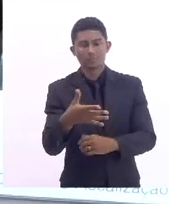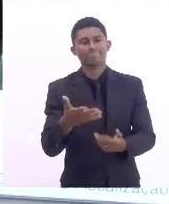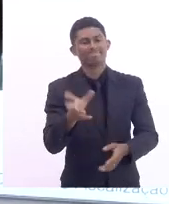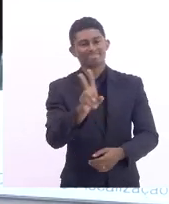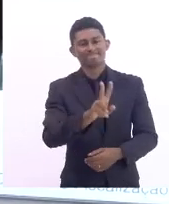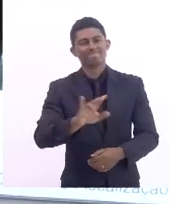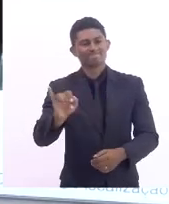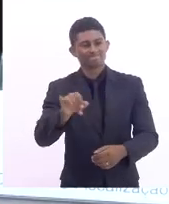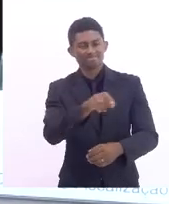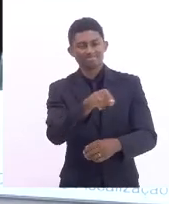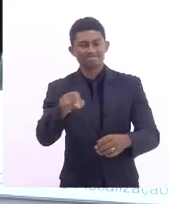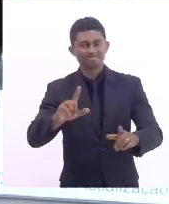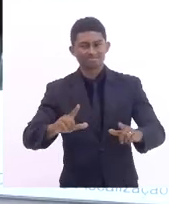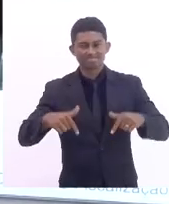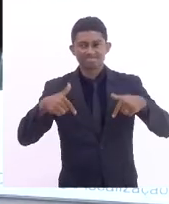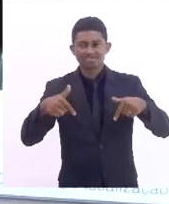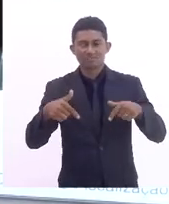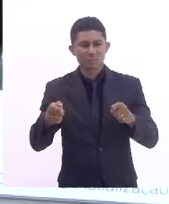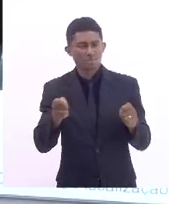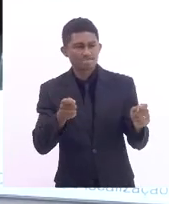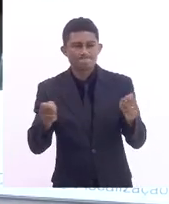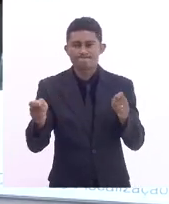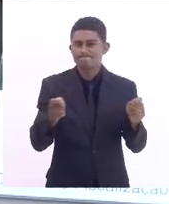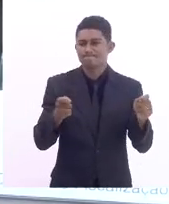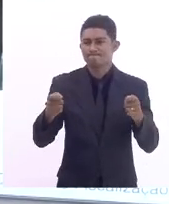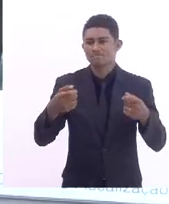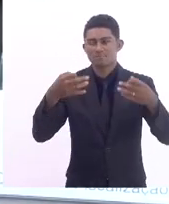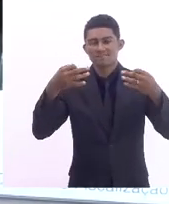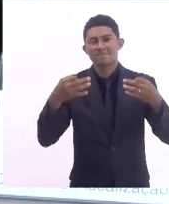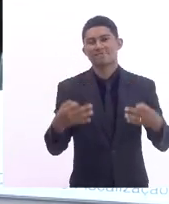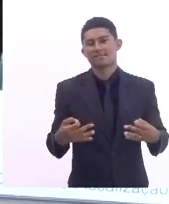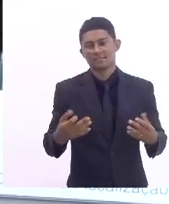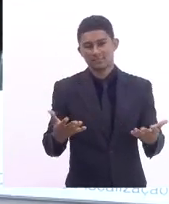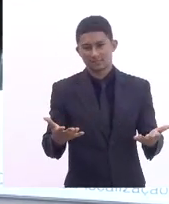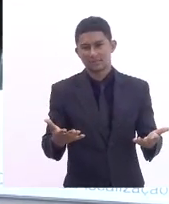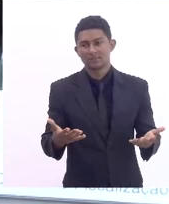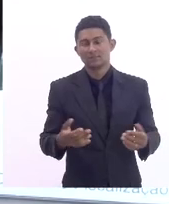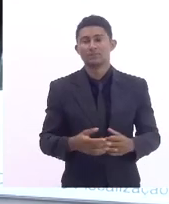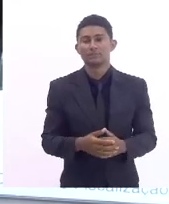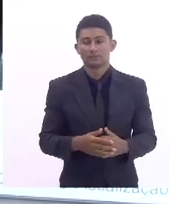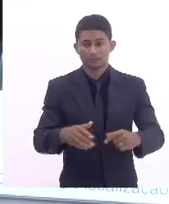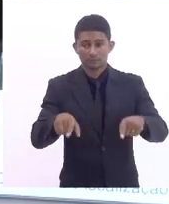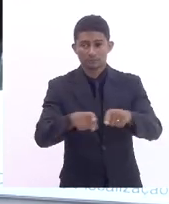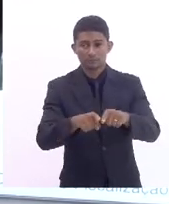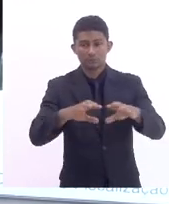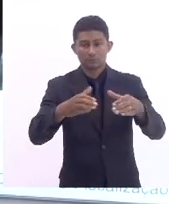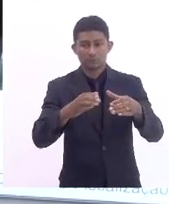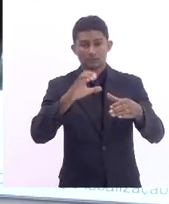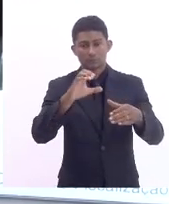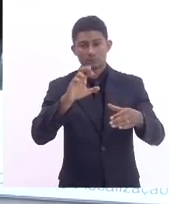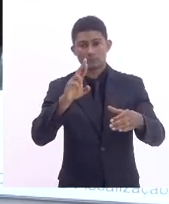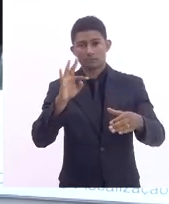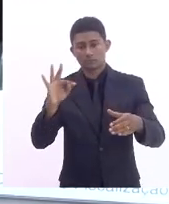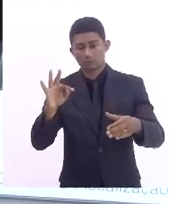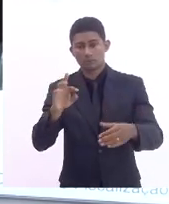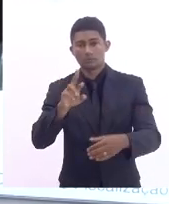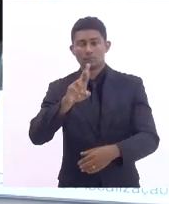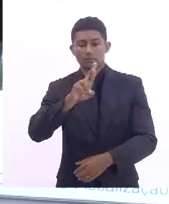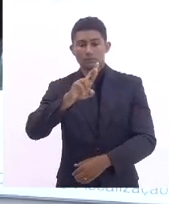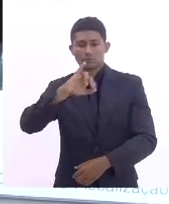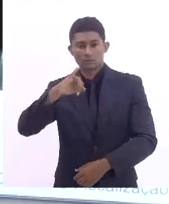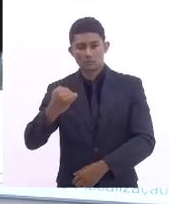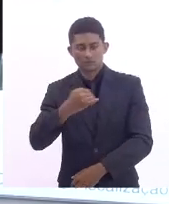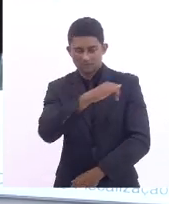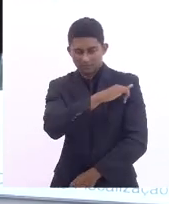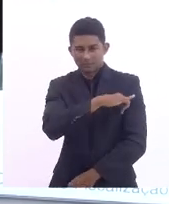fazer uma grande gestão e transformar e deixar melhor dizendo os rtj na posição que ele merece